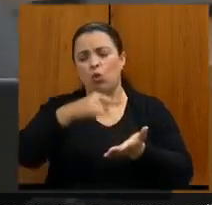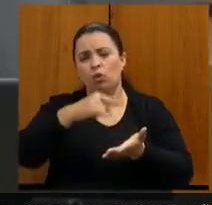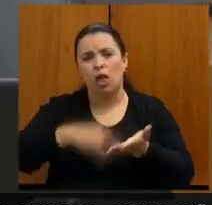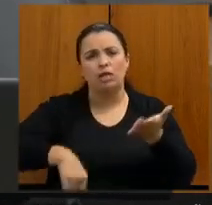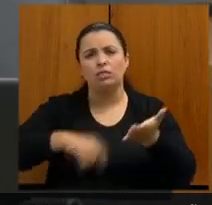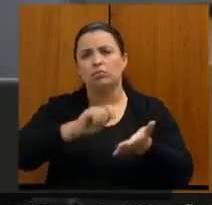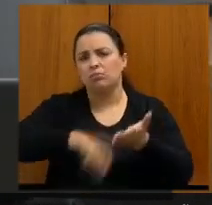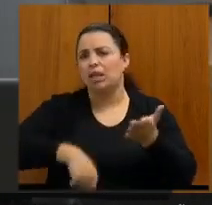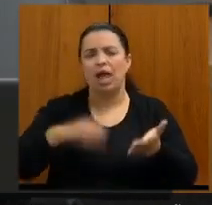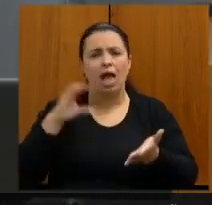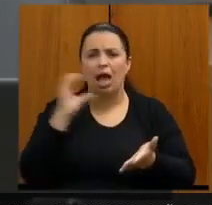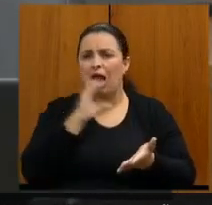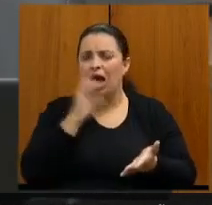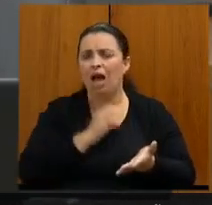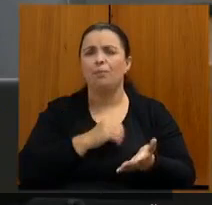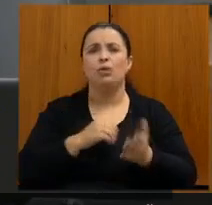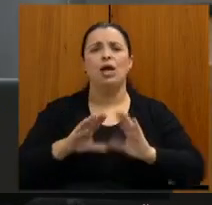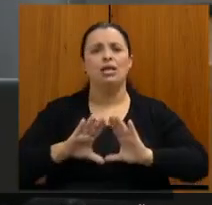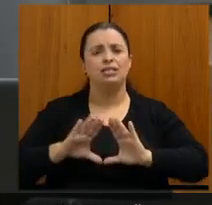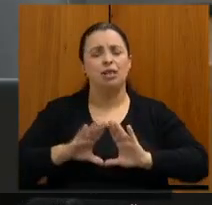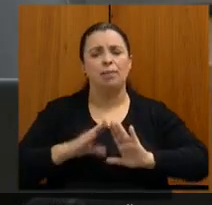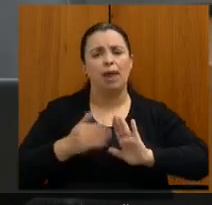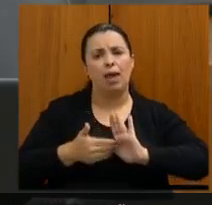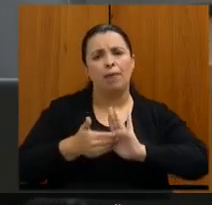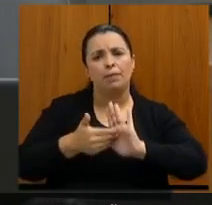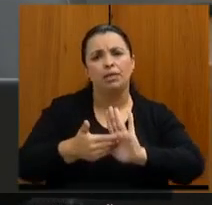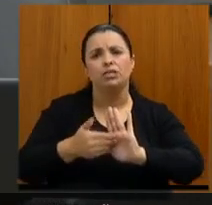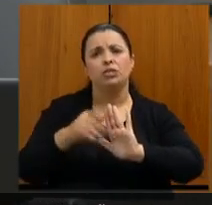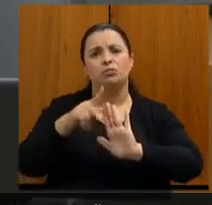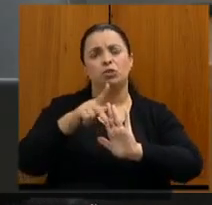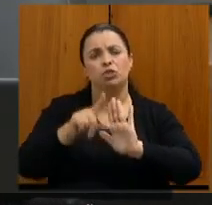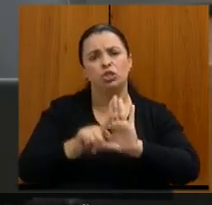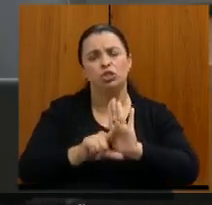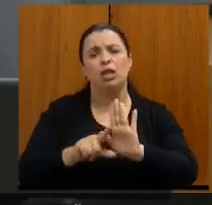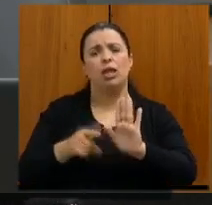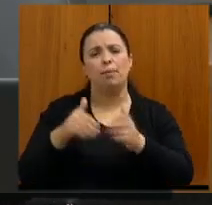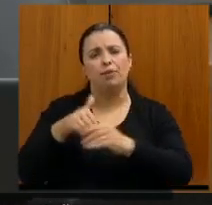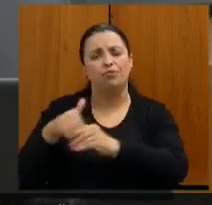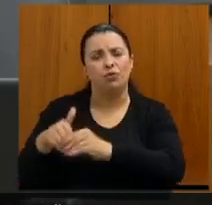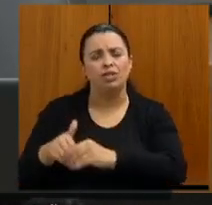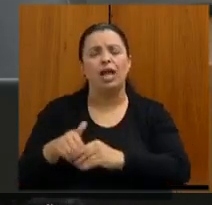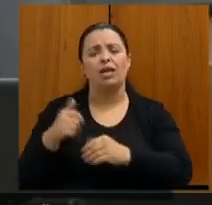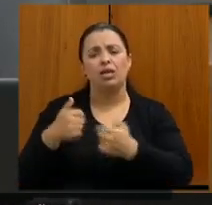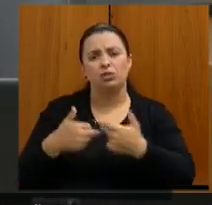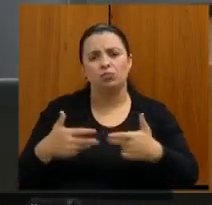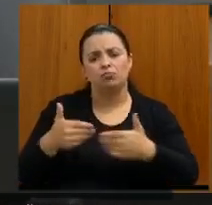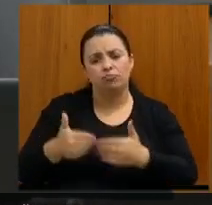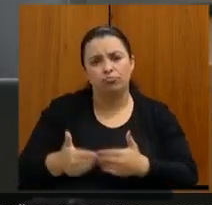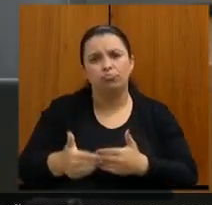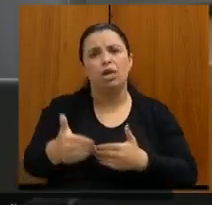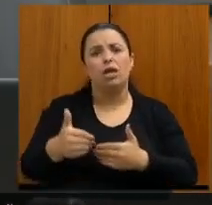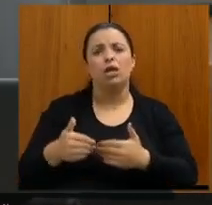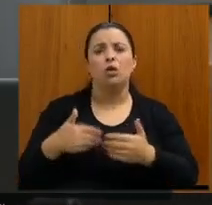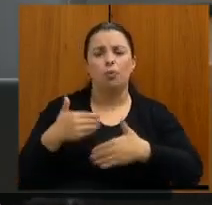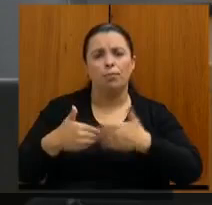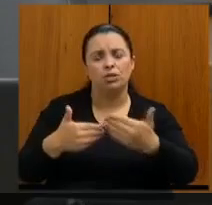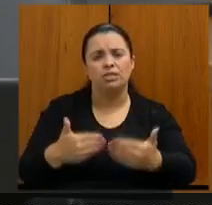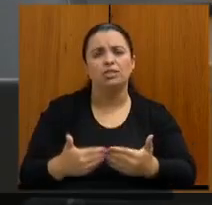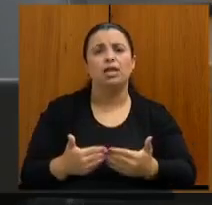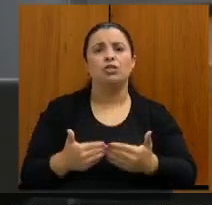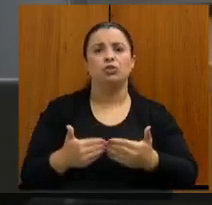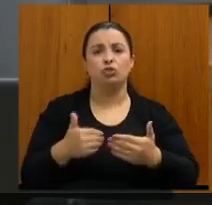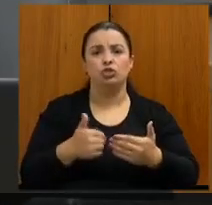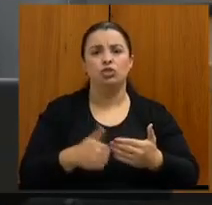tá que Assembleia Apresente o projeto de lei para aprovação O que as coisas caminho e que o processo de regularização